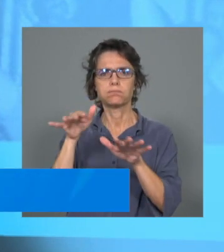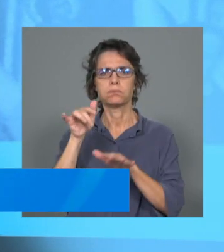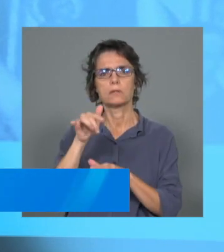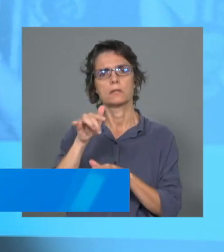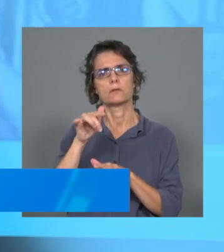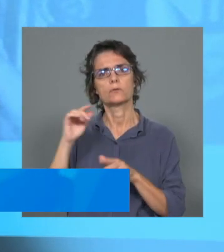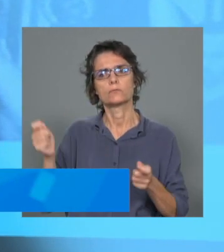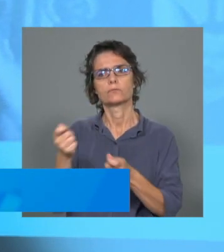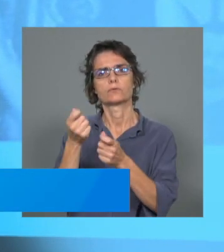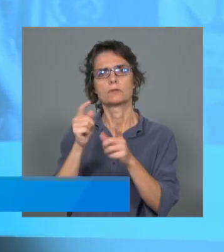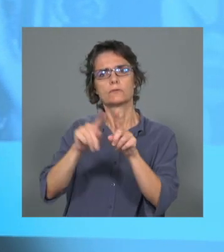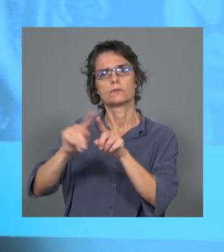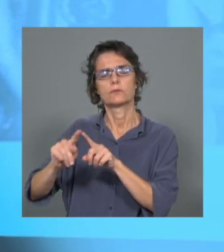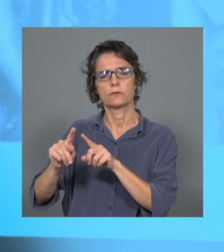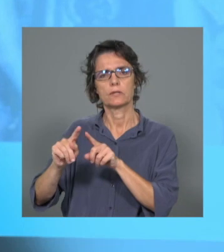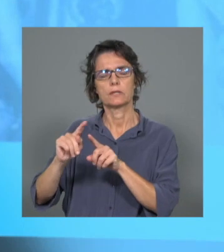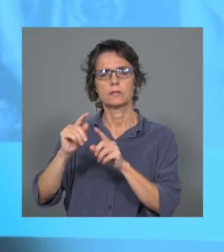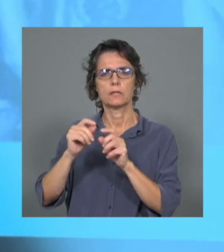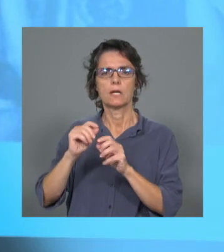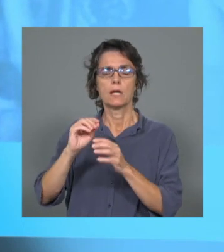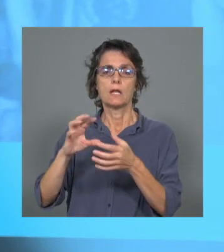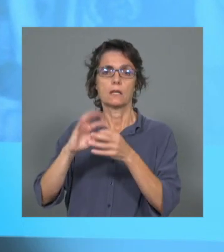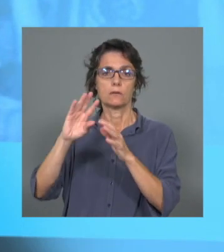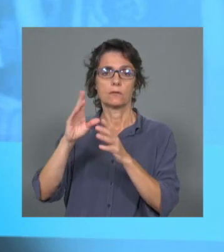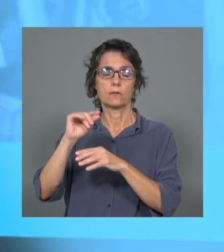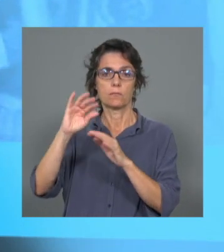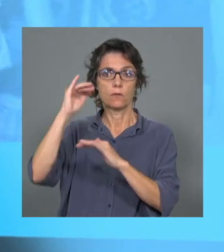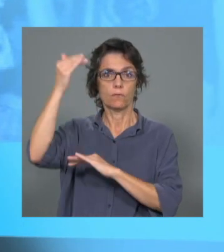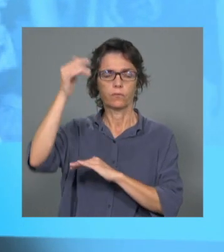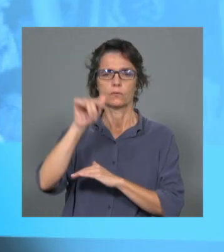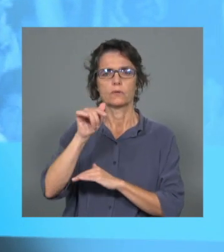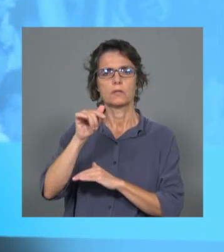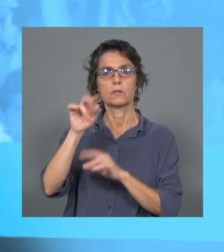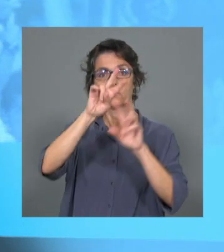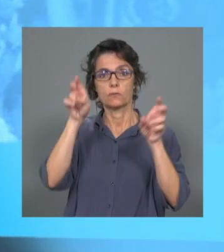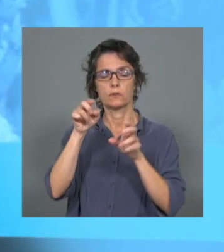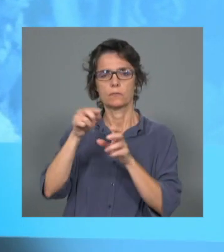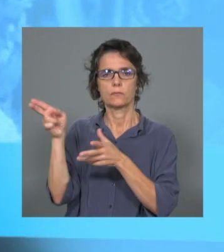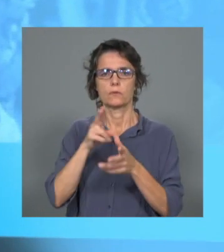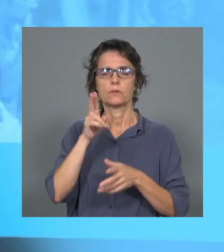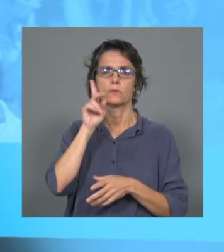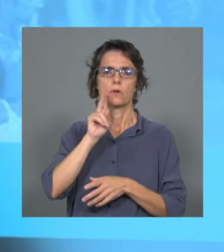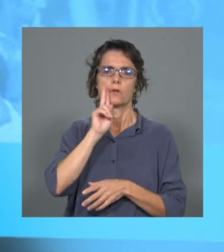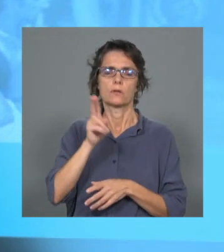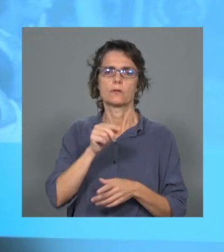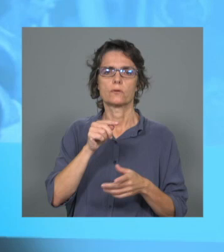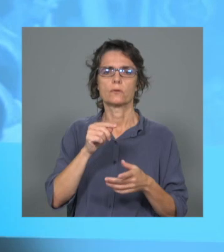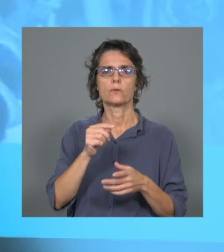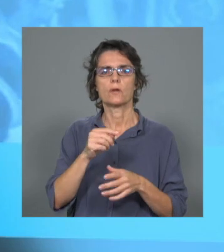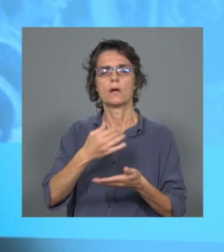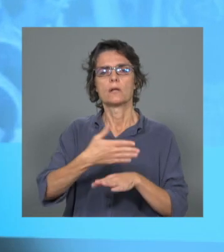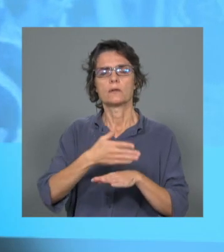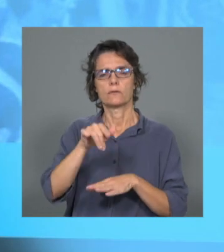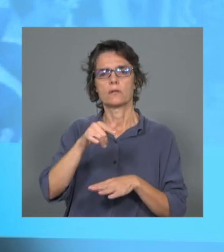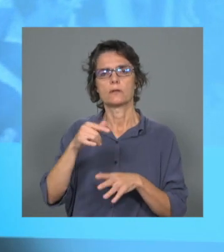projetam também o jornal no futuro. Um tema para falarmos daqui a pouco com Carmo Rodeia, diretora do Gabinete de Comunicação do Santuário